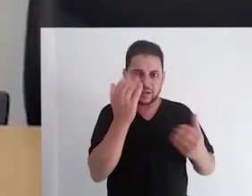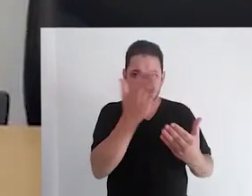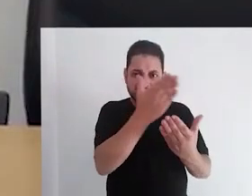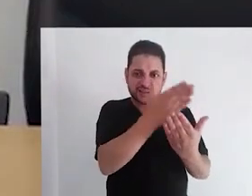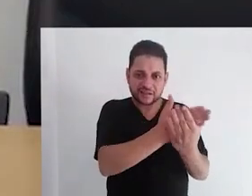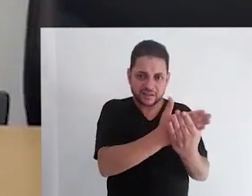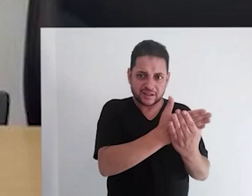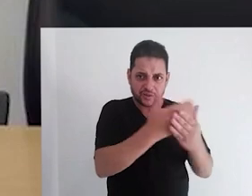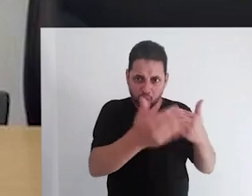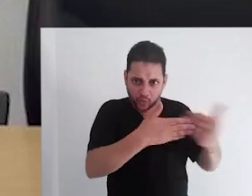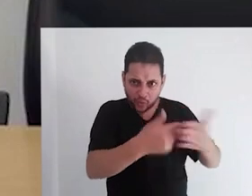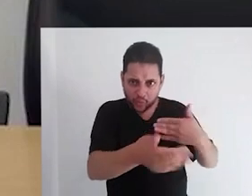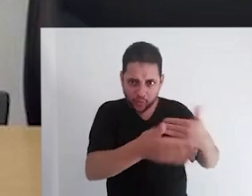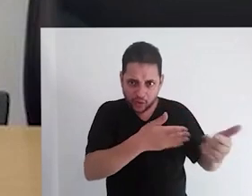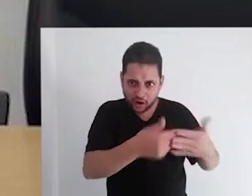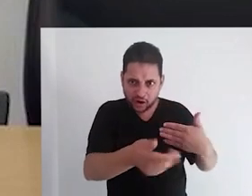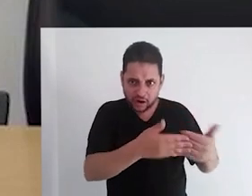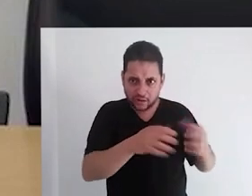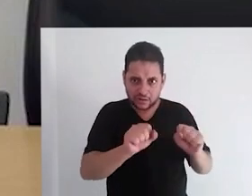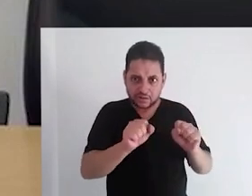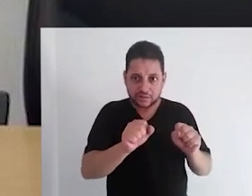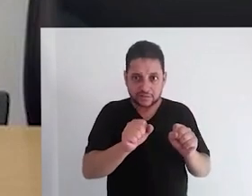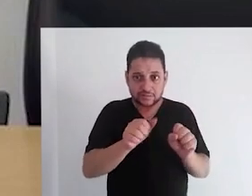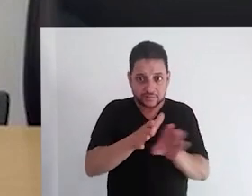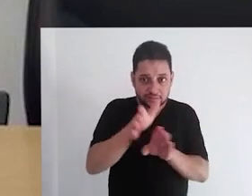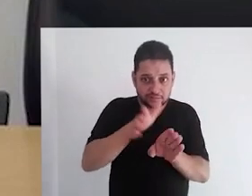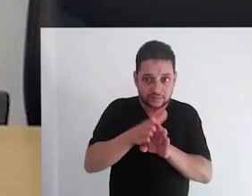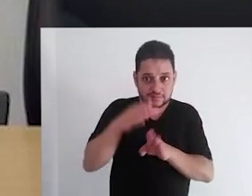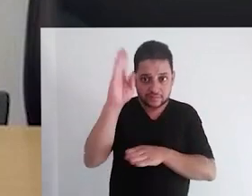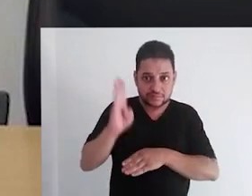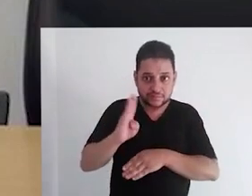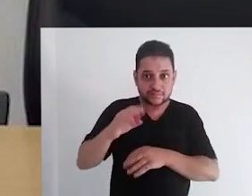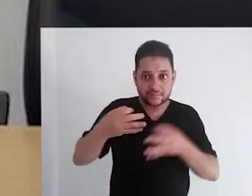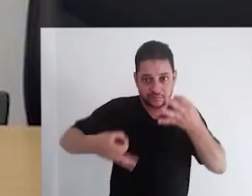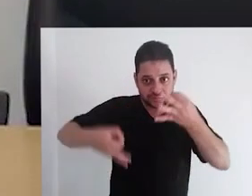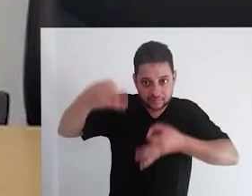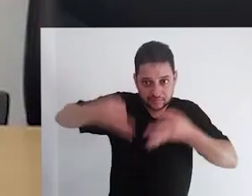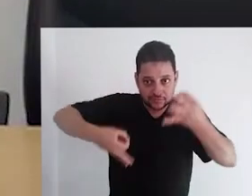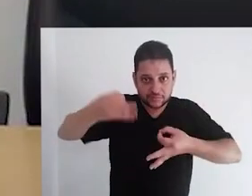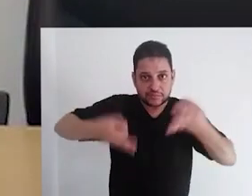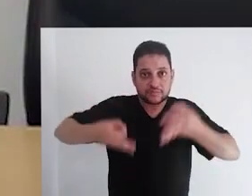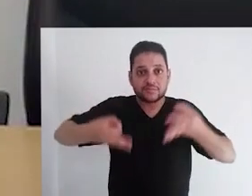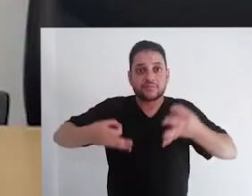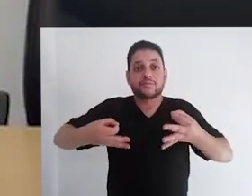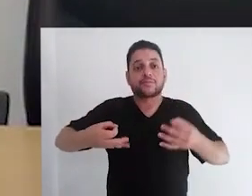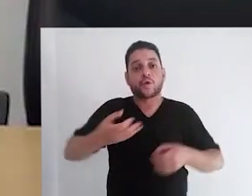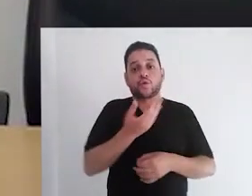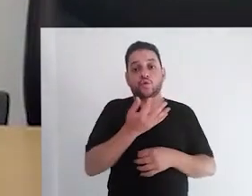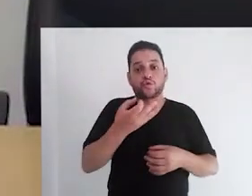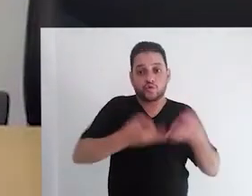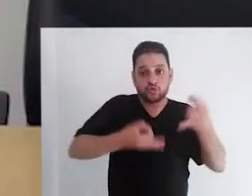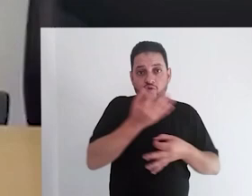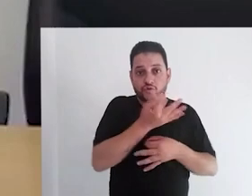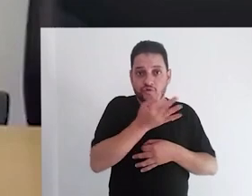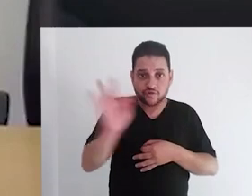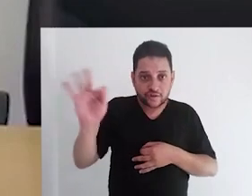quaisquer, o Conselho Nacional de Justiça e o provimento da Justiça Federal da Terceira Região especificam essas hipóteses, são as hipóteses de